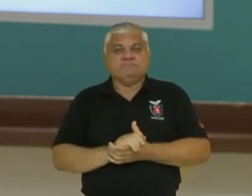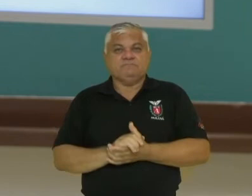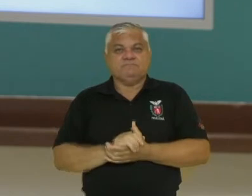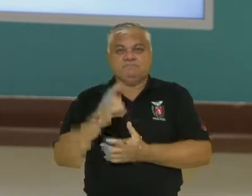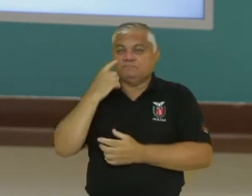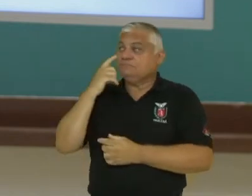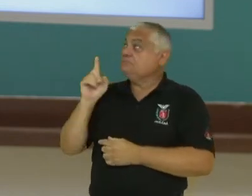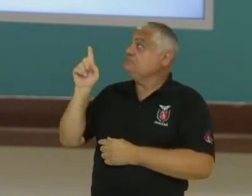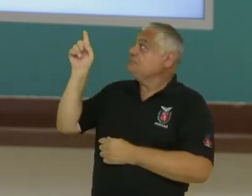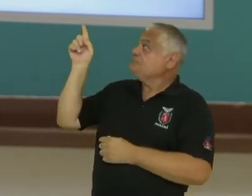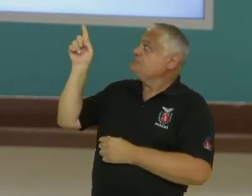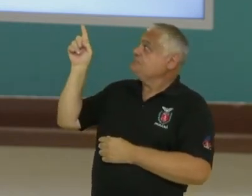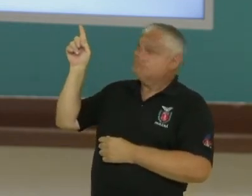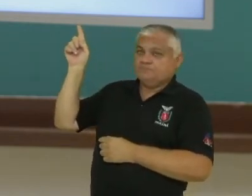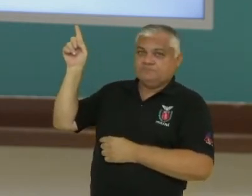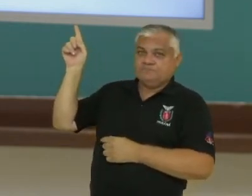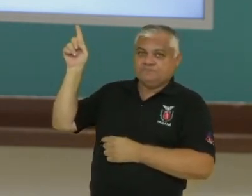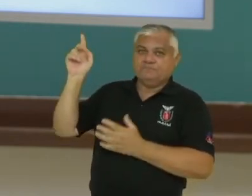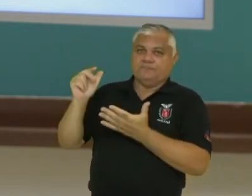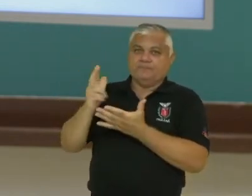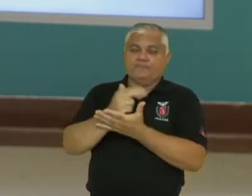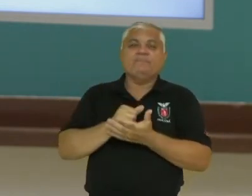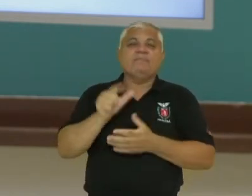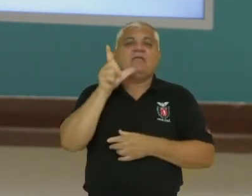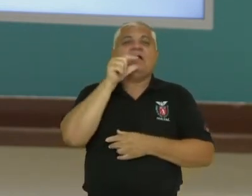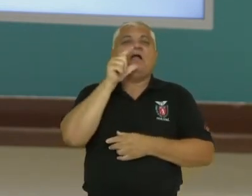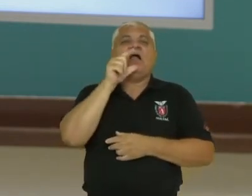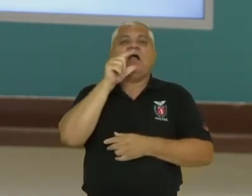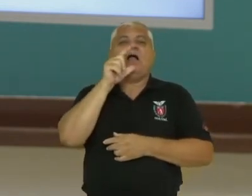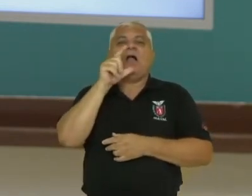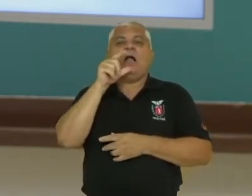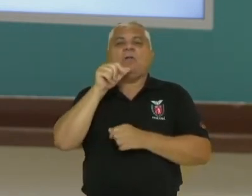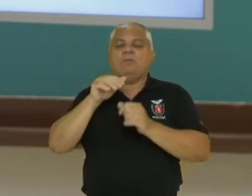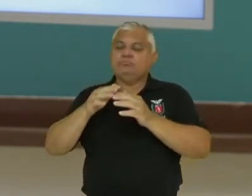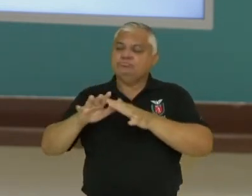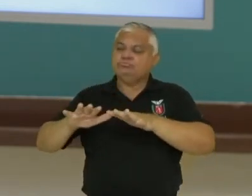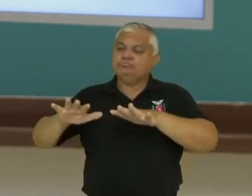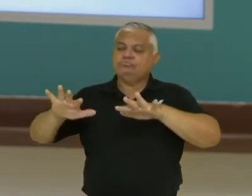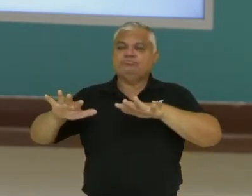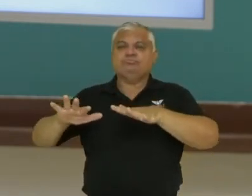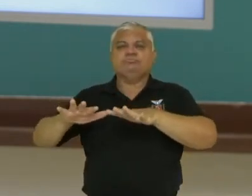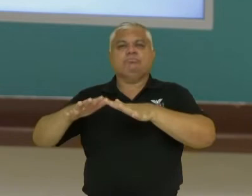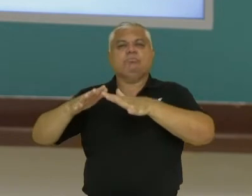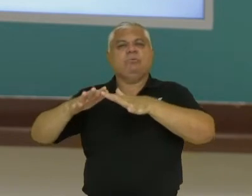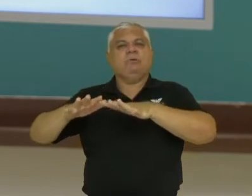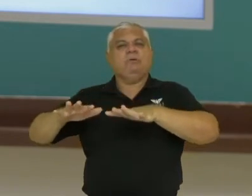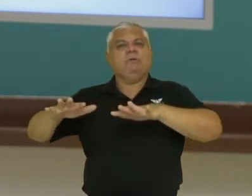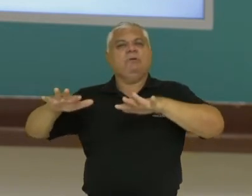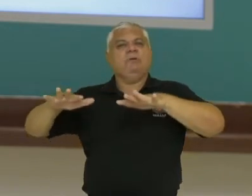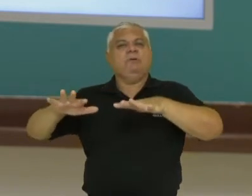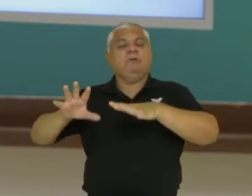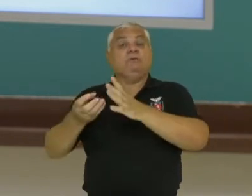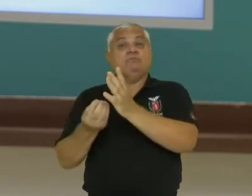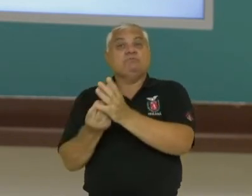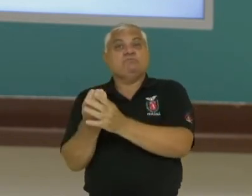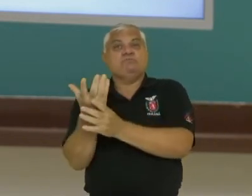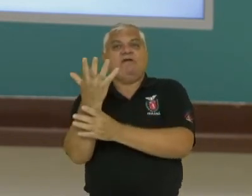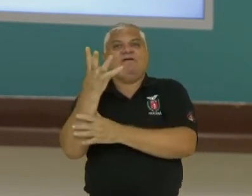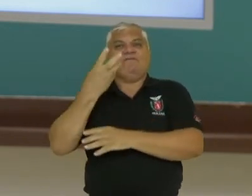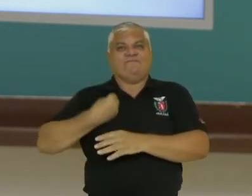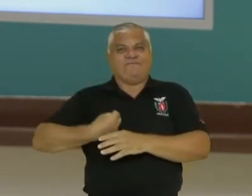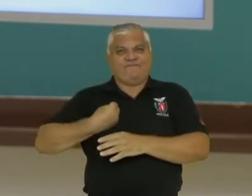tem uma representação de uma água parada, esse acúmulo de água, mostrando então que a vida se originou